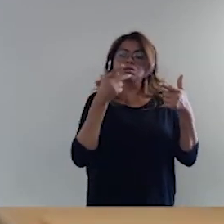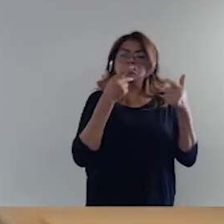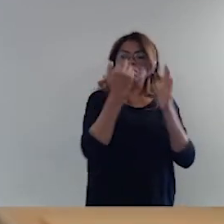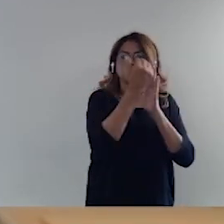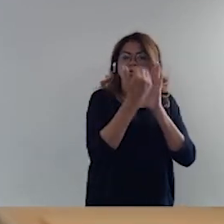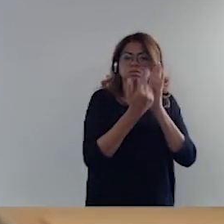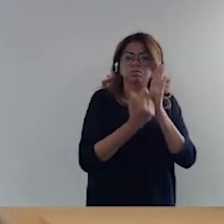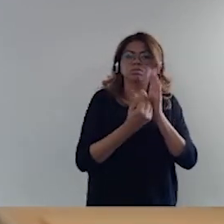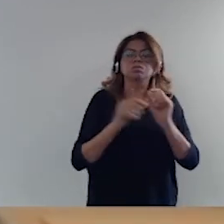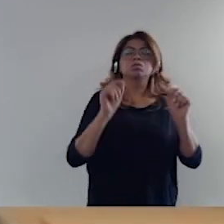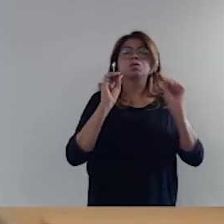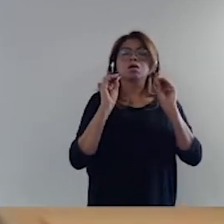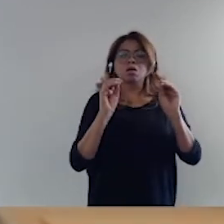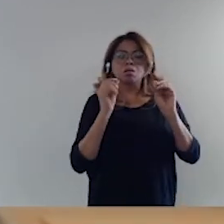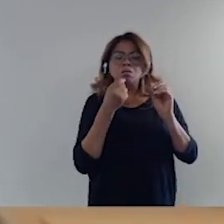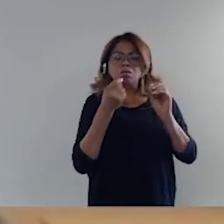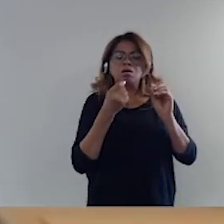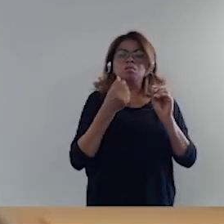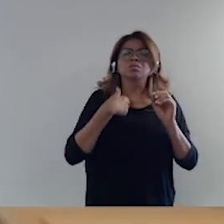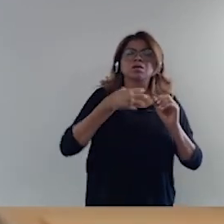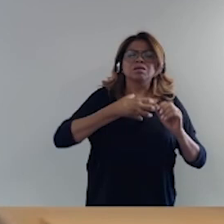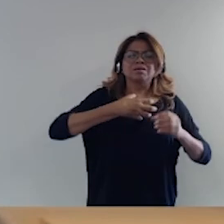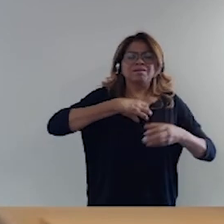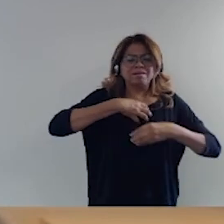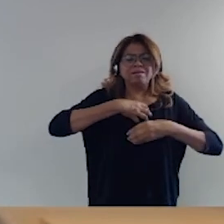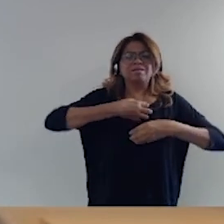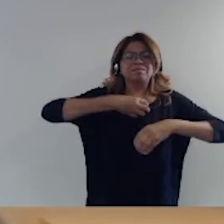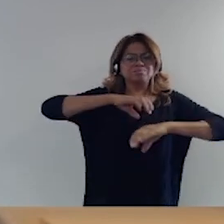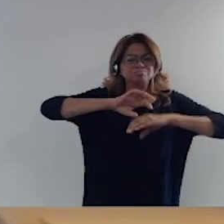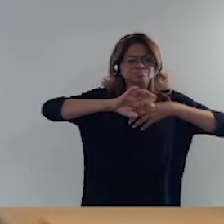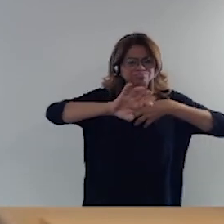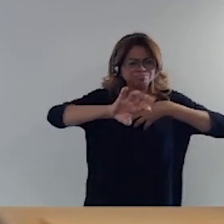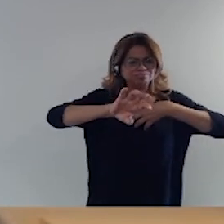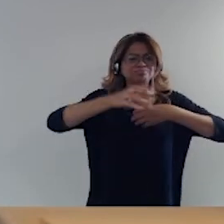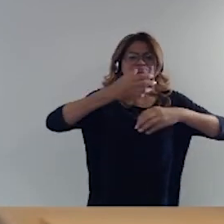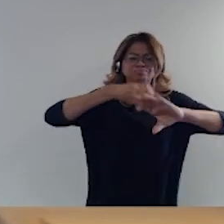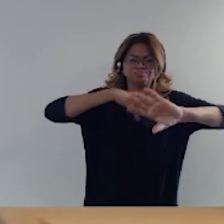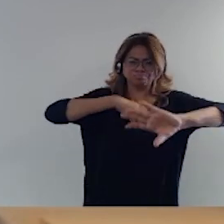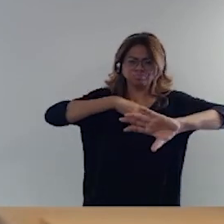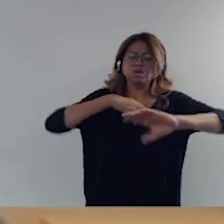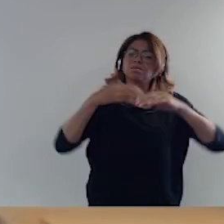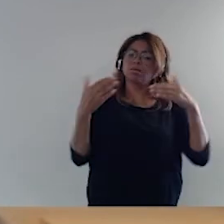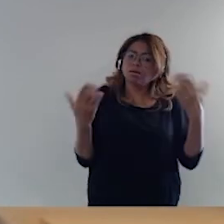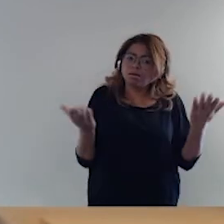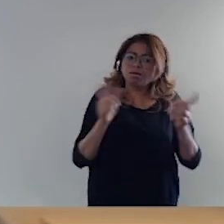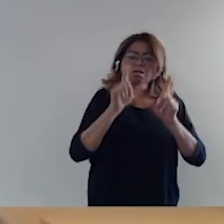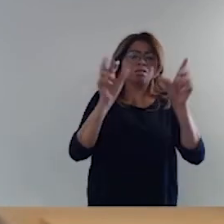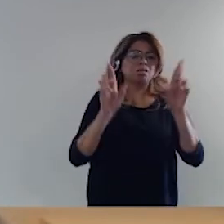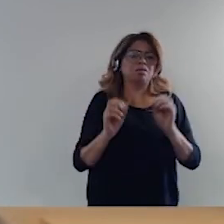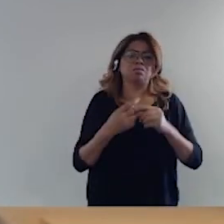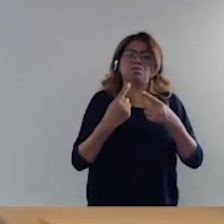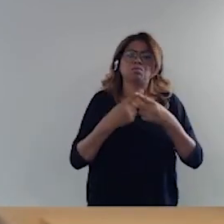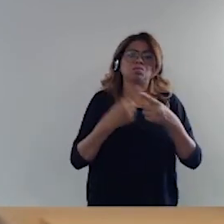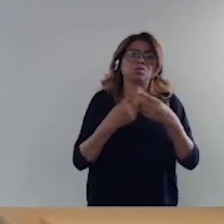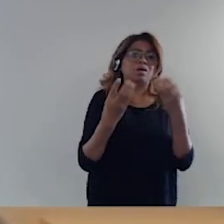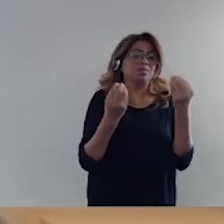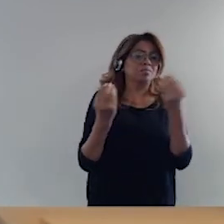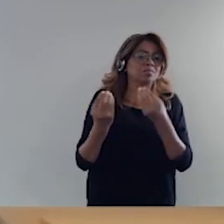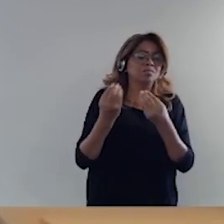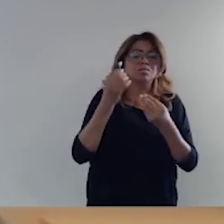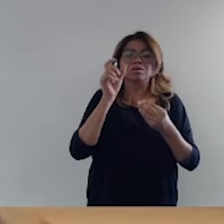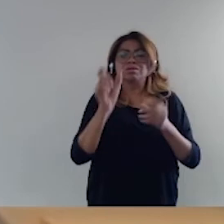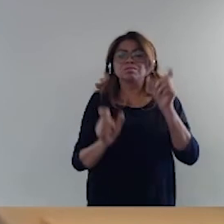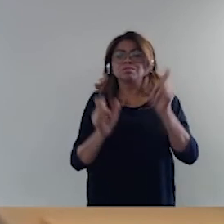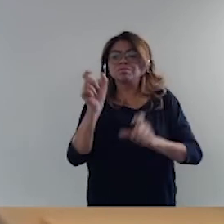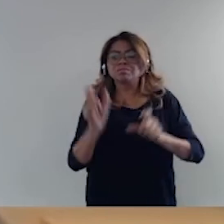a solidariedade. Muitas pessoas vão sair com grandes abalos da pandemia. Desde logo, eu